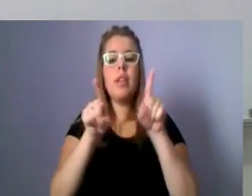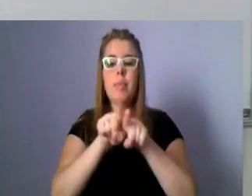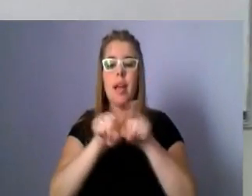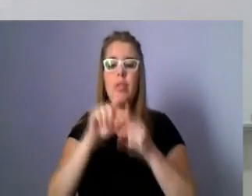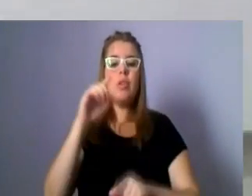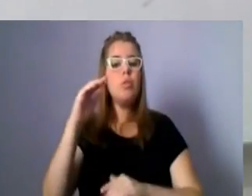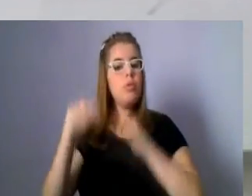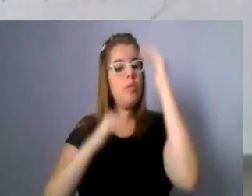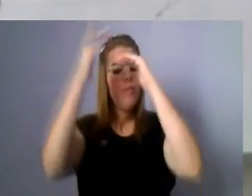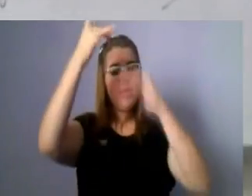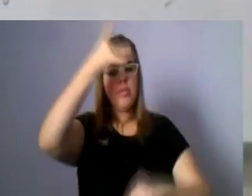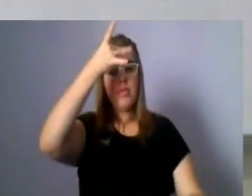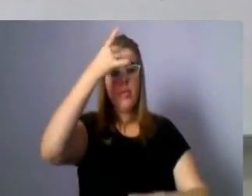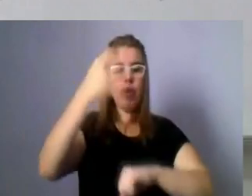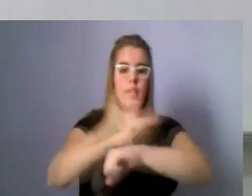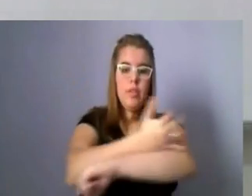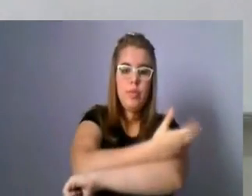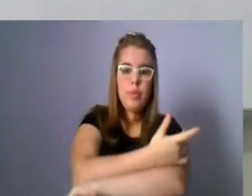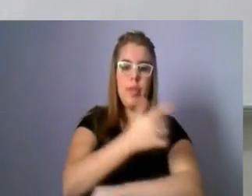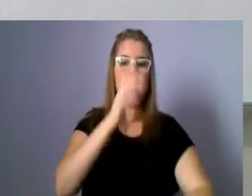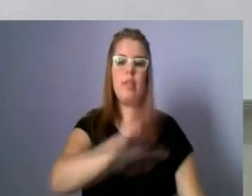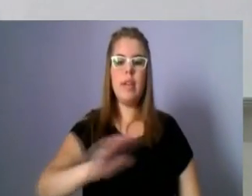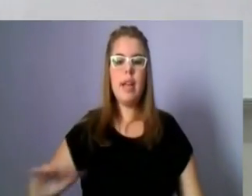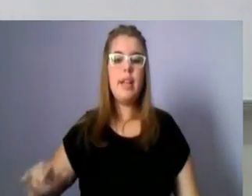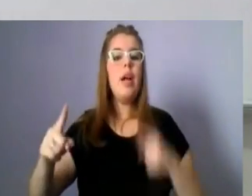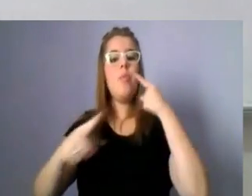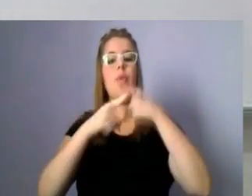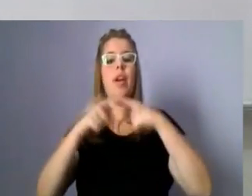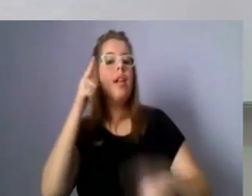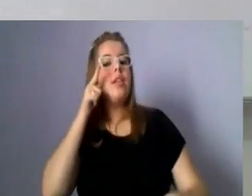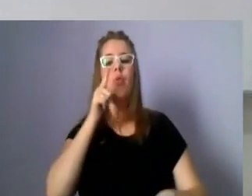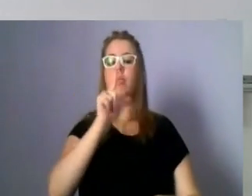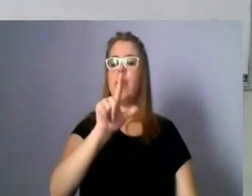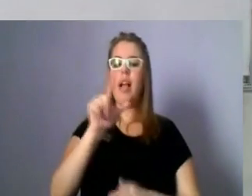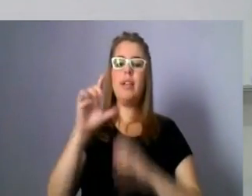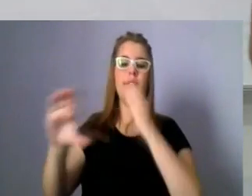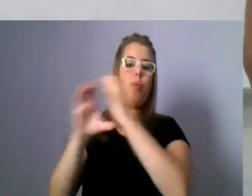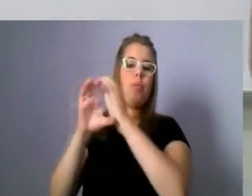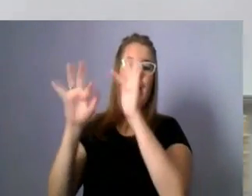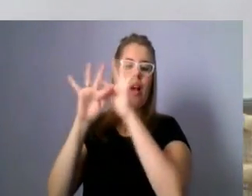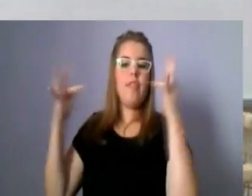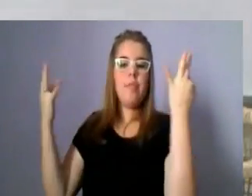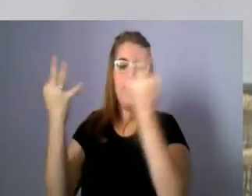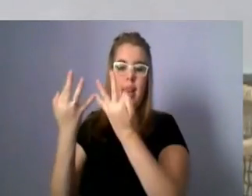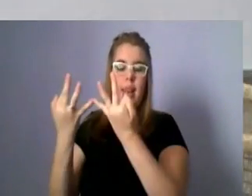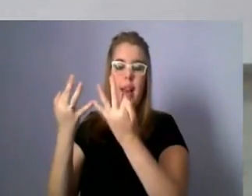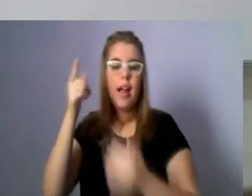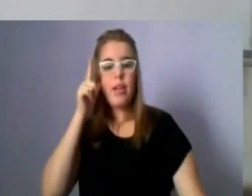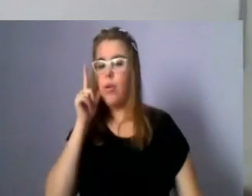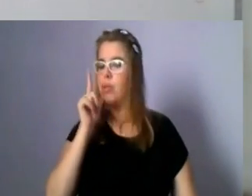essa questão até do desenvolvimento emocional da criança. Porque ela não consegue se comunicar com a família. Ela